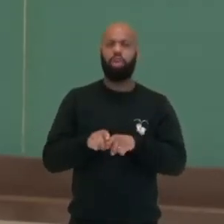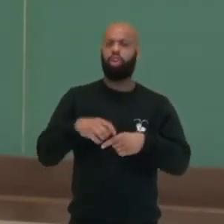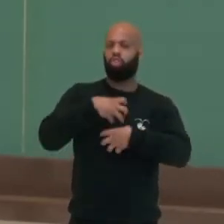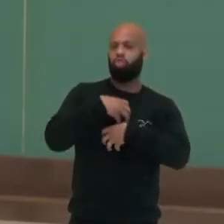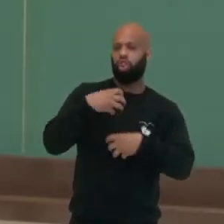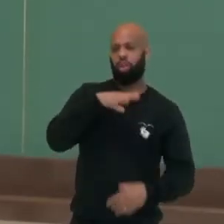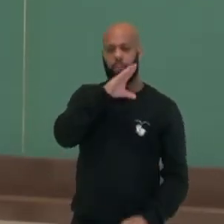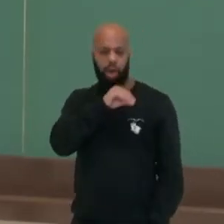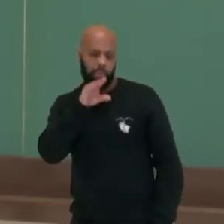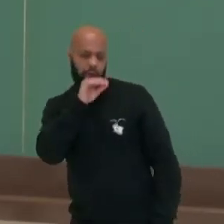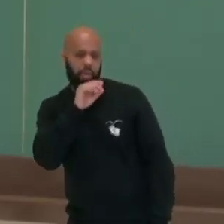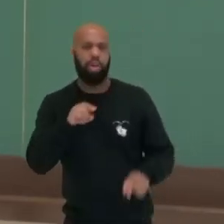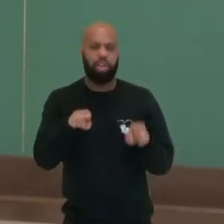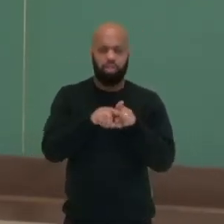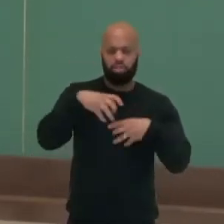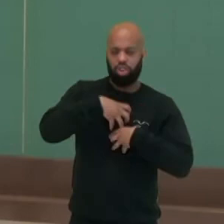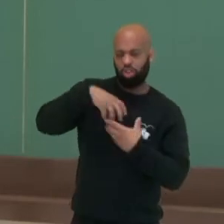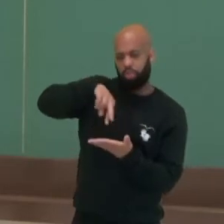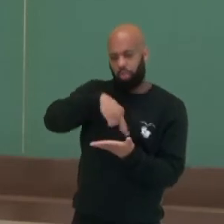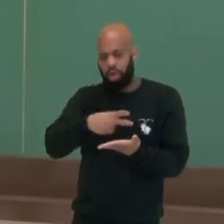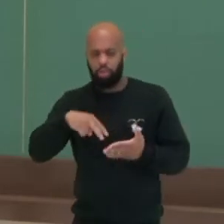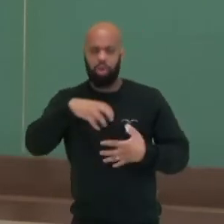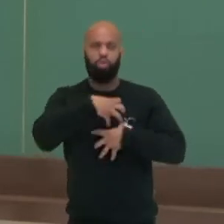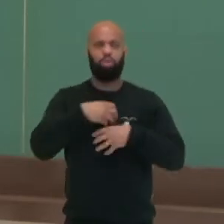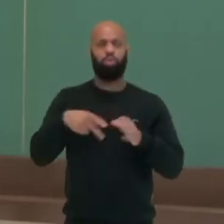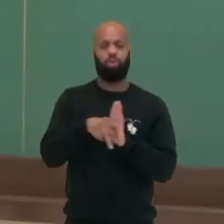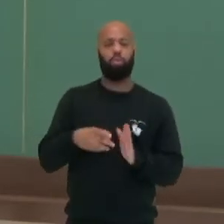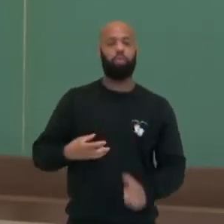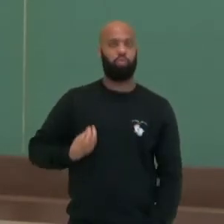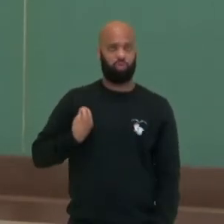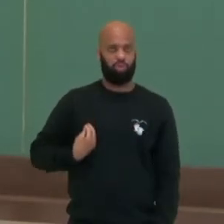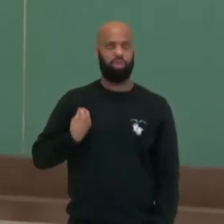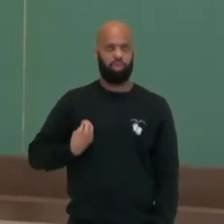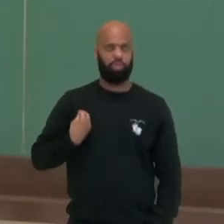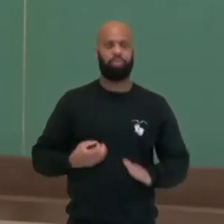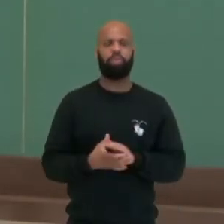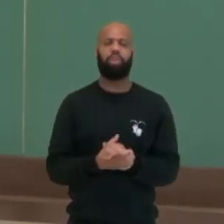de dançar, enfim, na forma de viver. Tá?